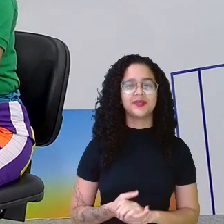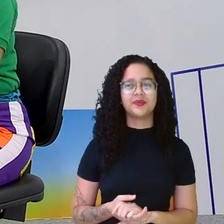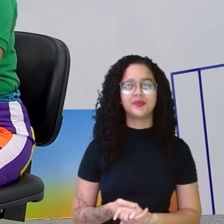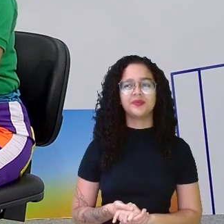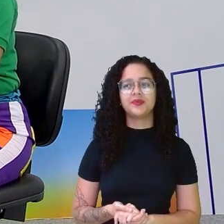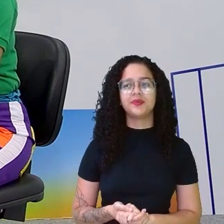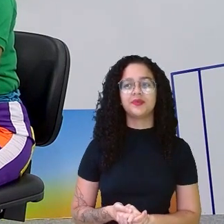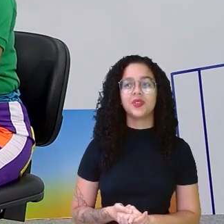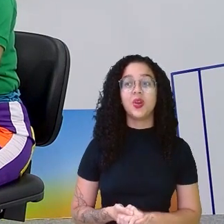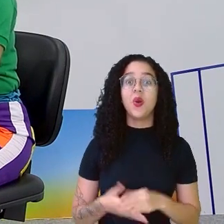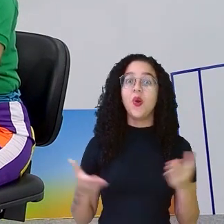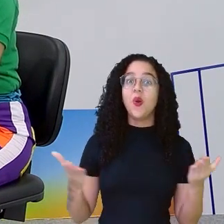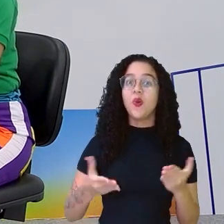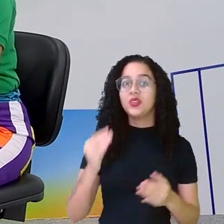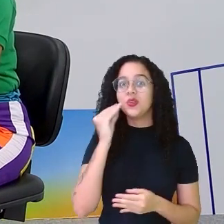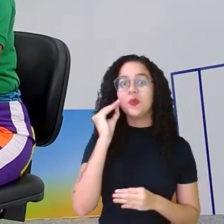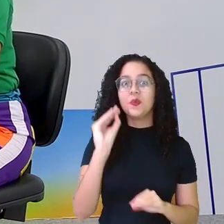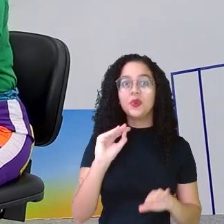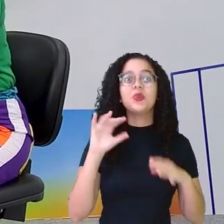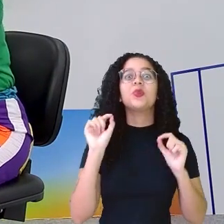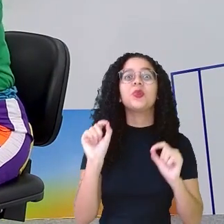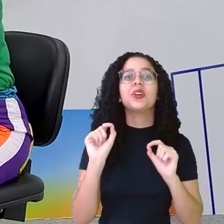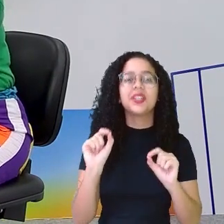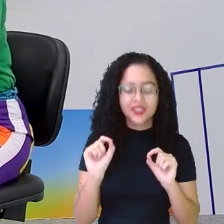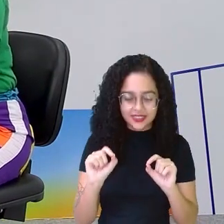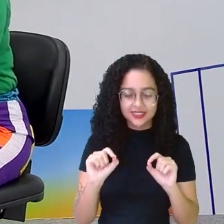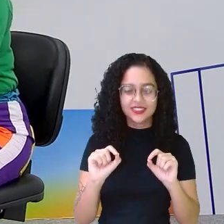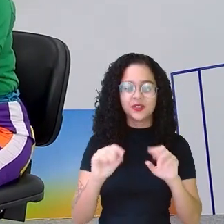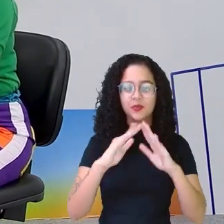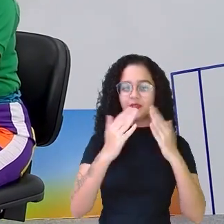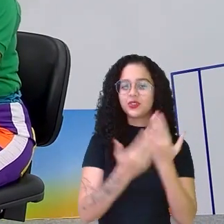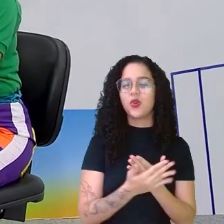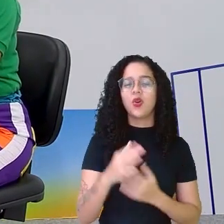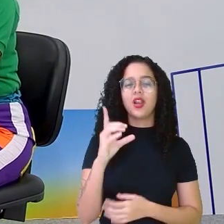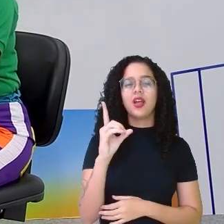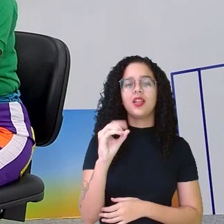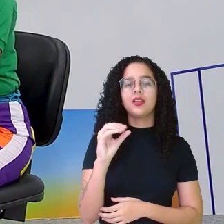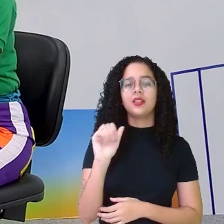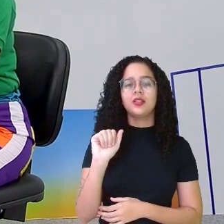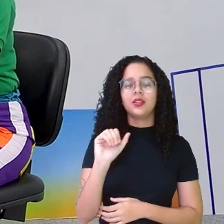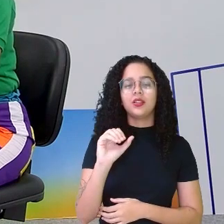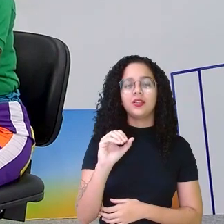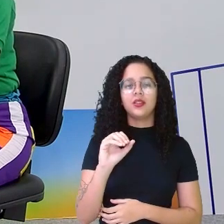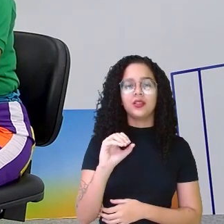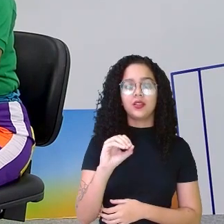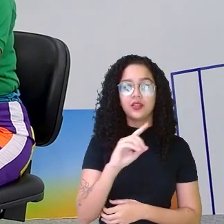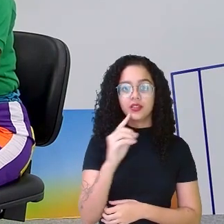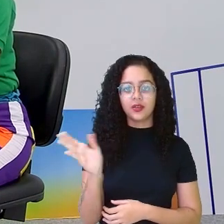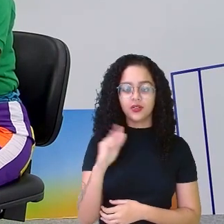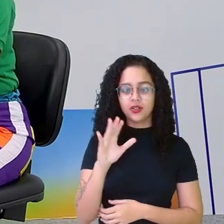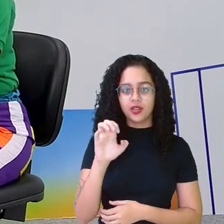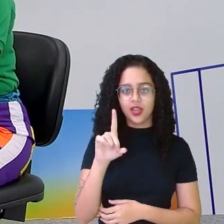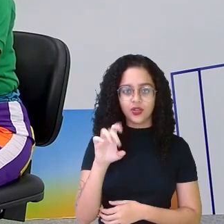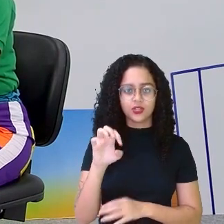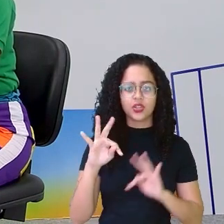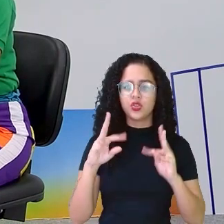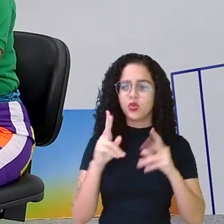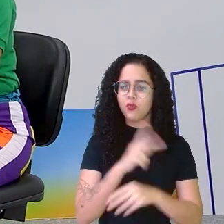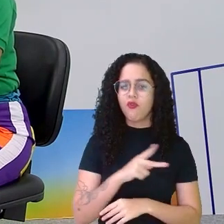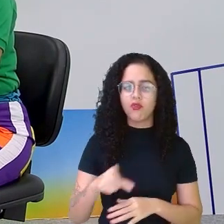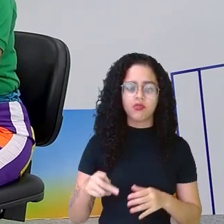E hoje o beijo vai para... a Escola Dom Helder, para todos os professores, estagiários,